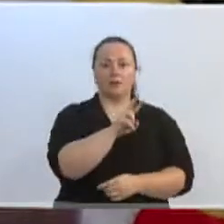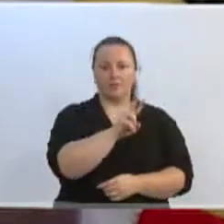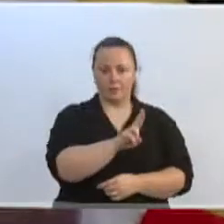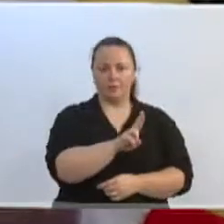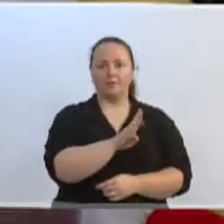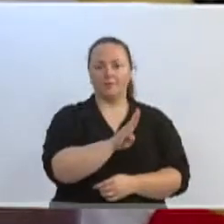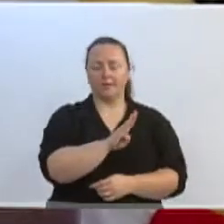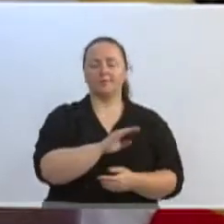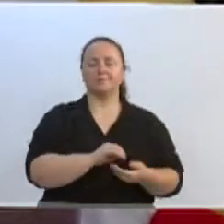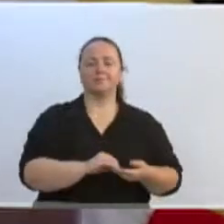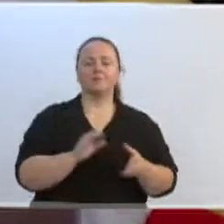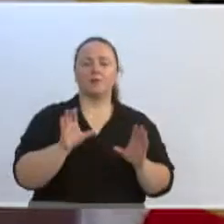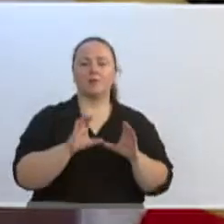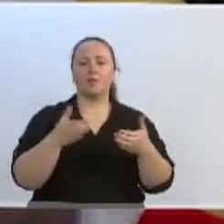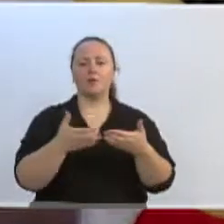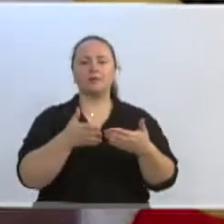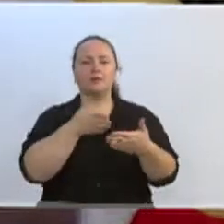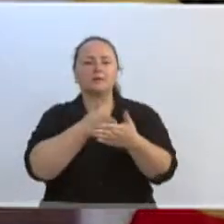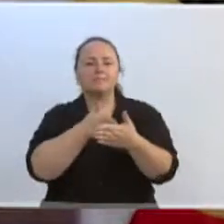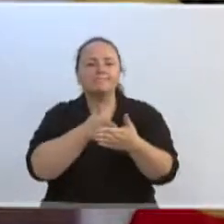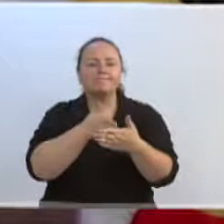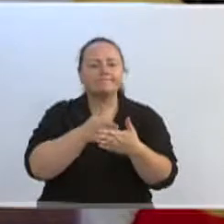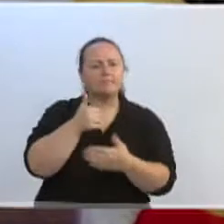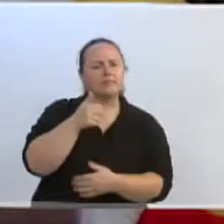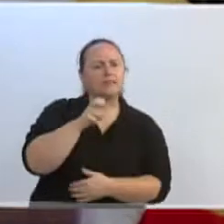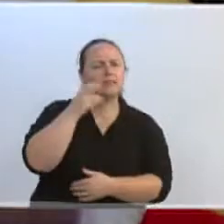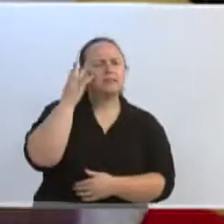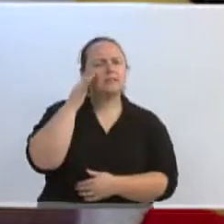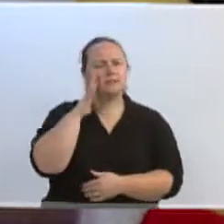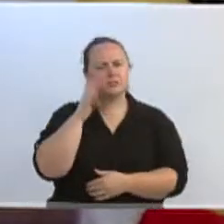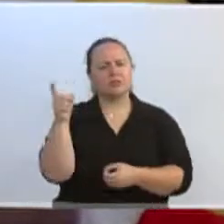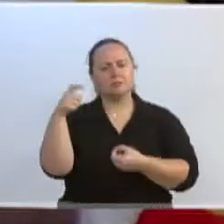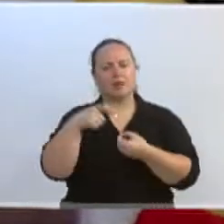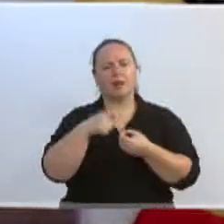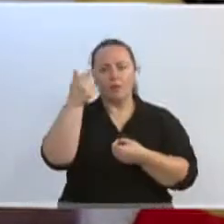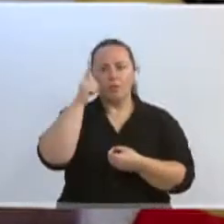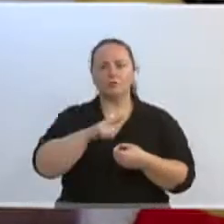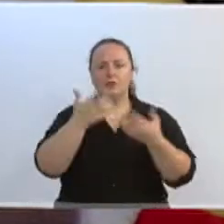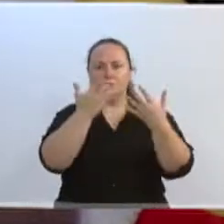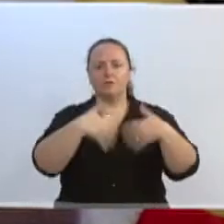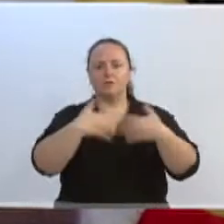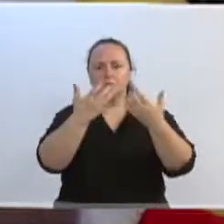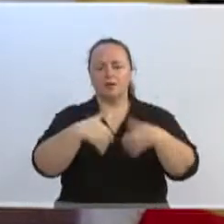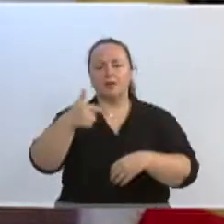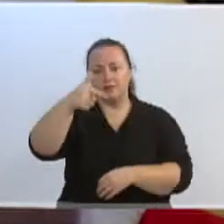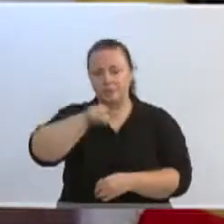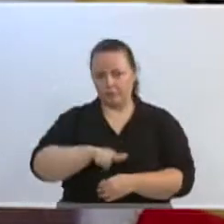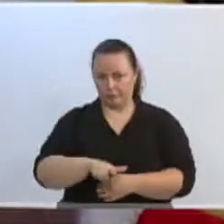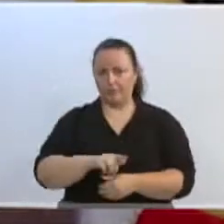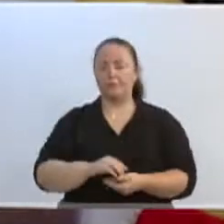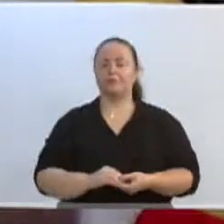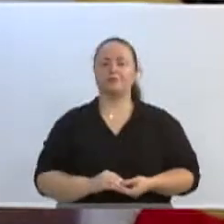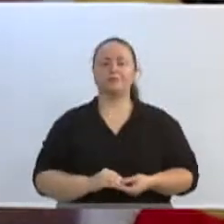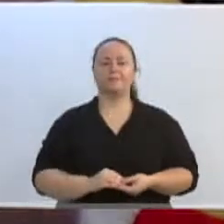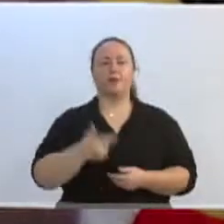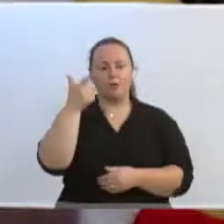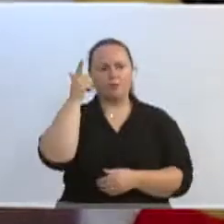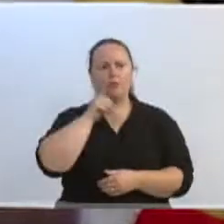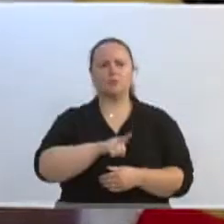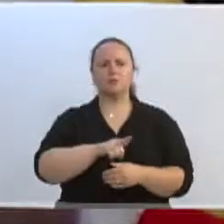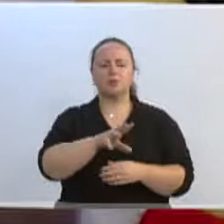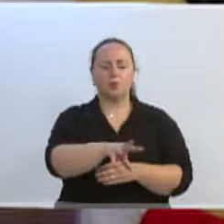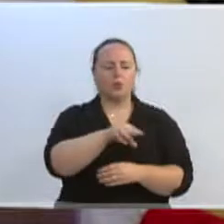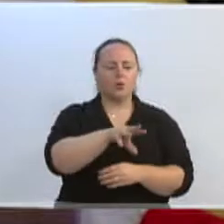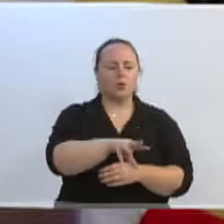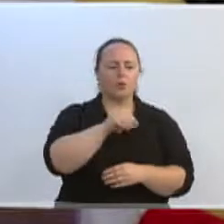a comunidade de um prazo e 15 dias para que ele volte a funcionar naquela região já conseguimos é uma captação de água